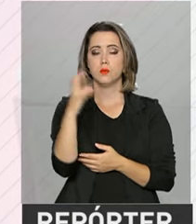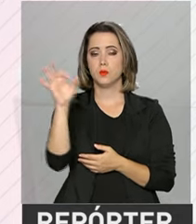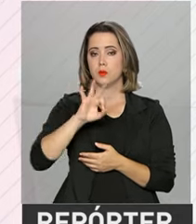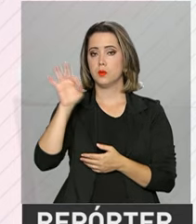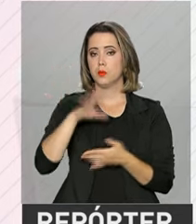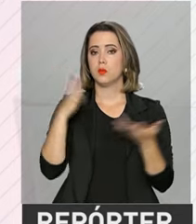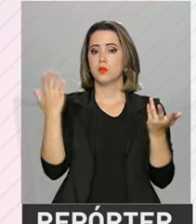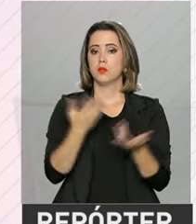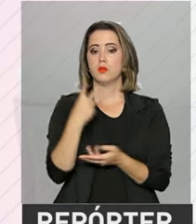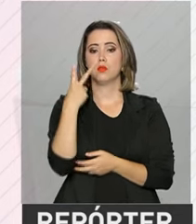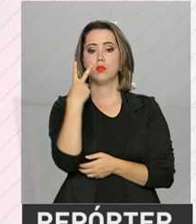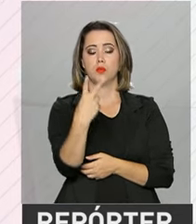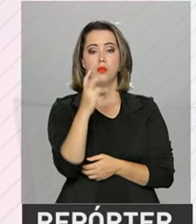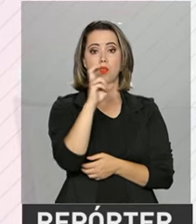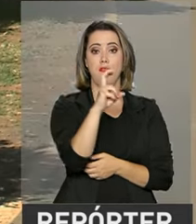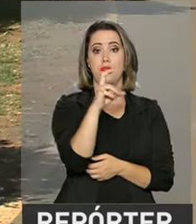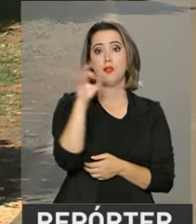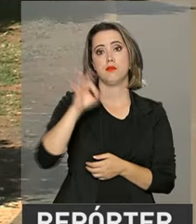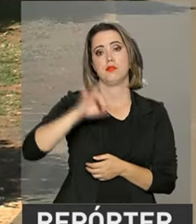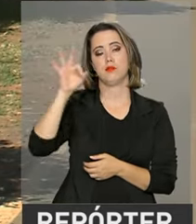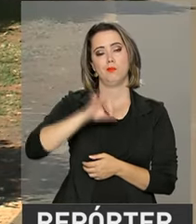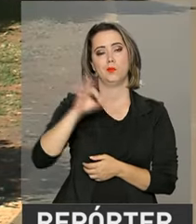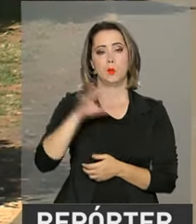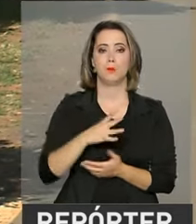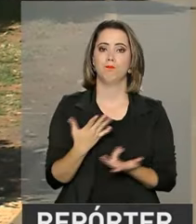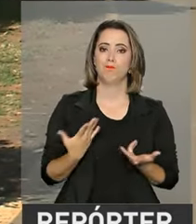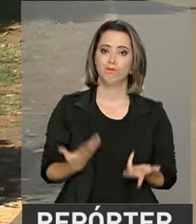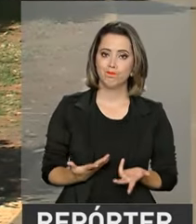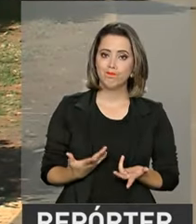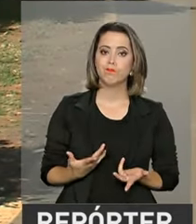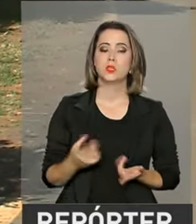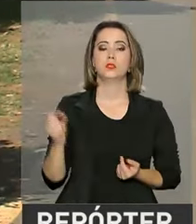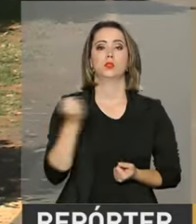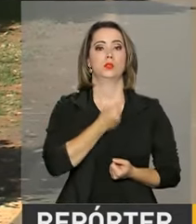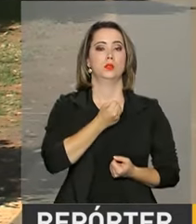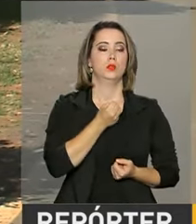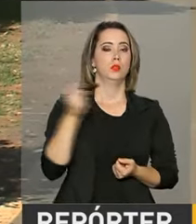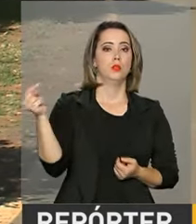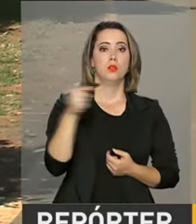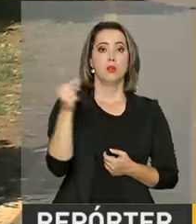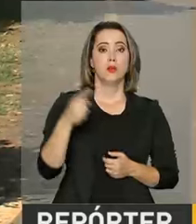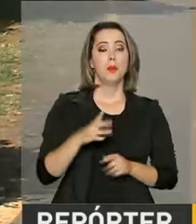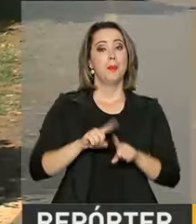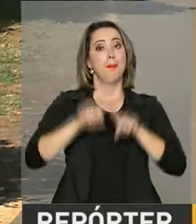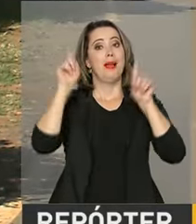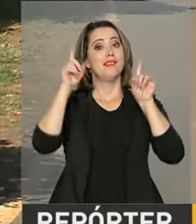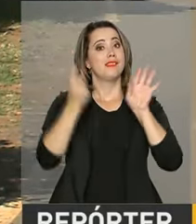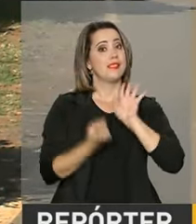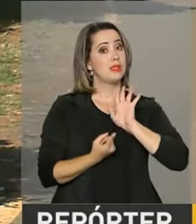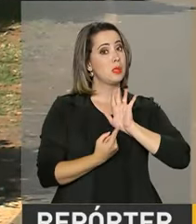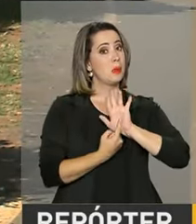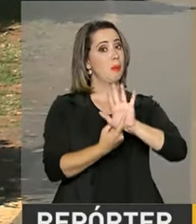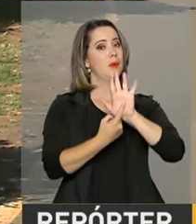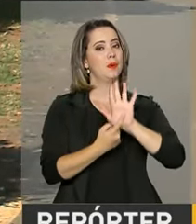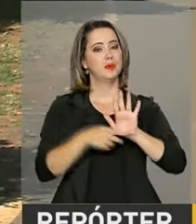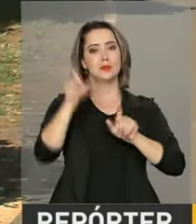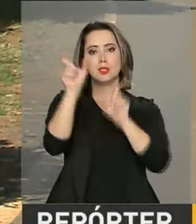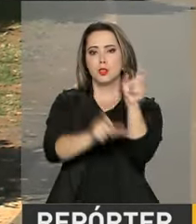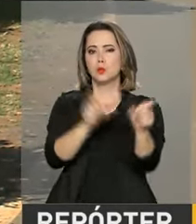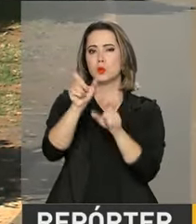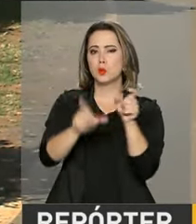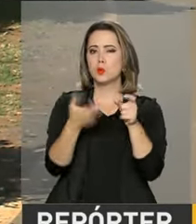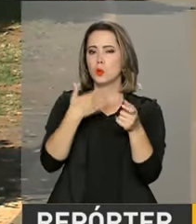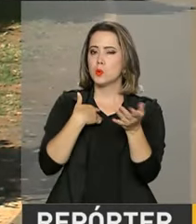25,7 em 2016 apesar dos números negativos a pesquisa aponta que os brasileiros estão começando a